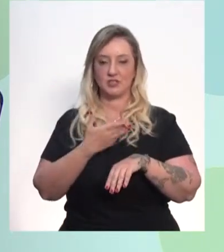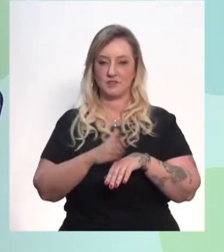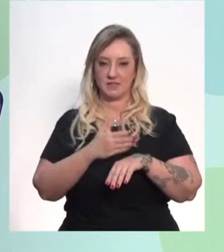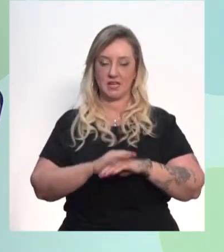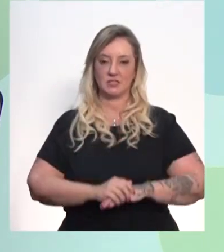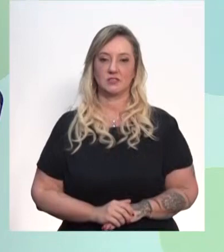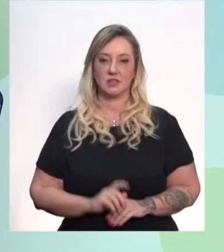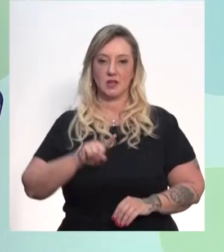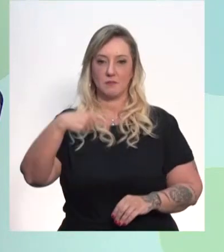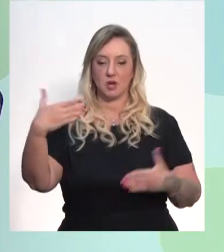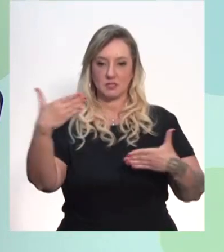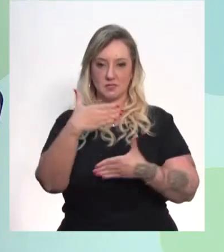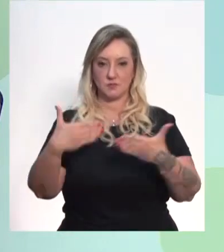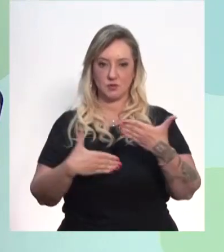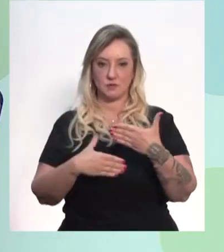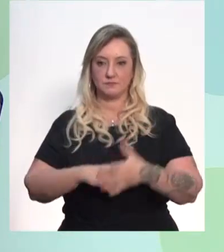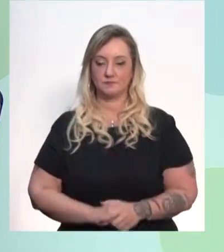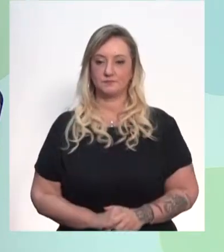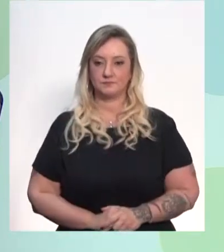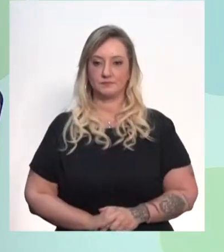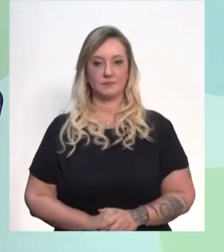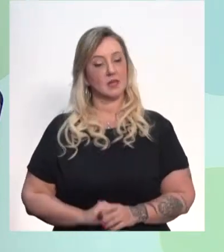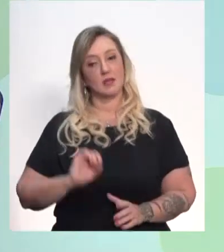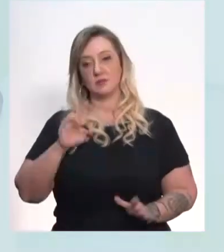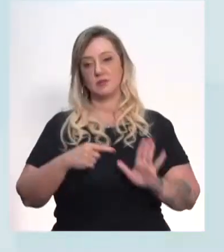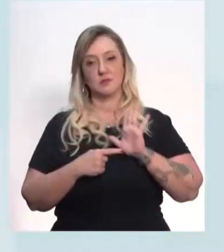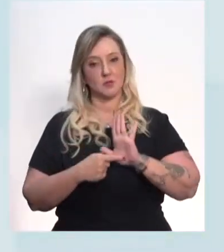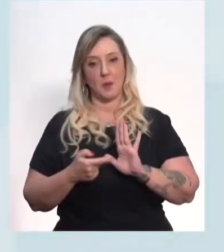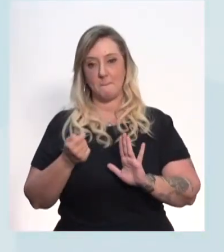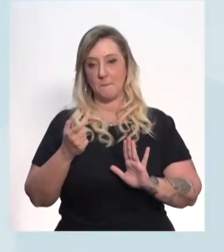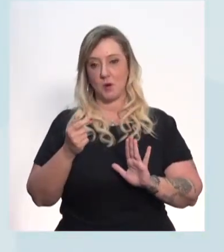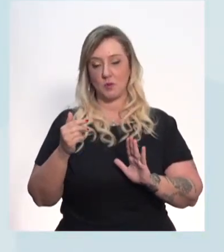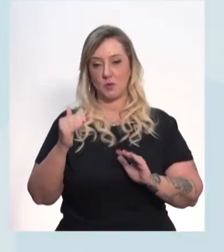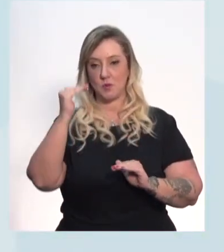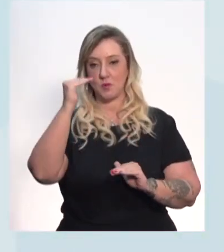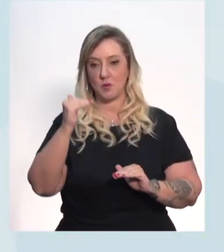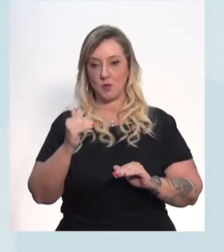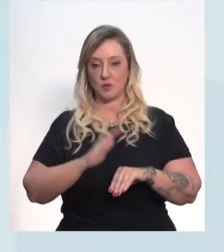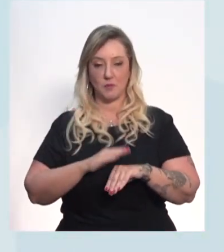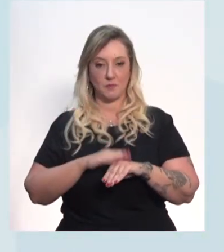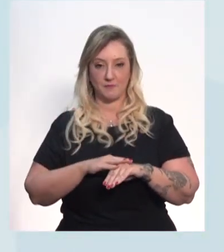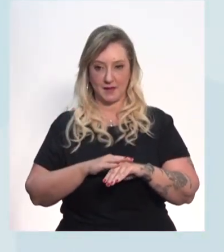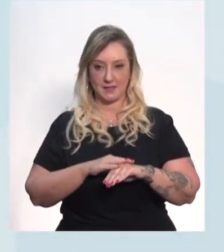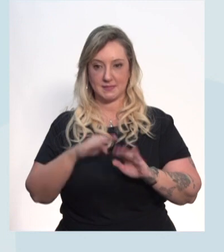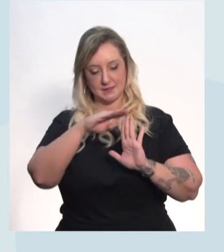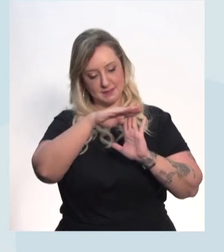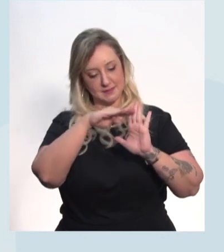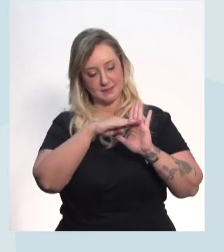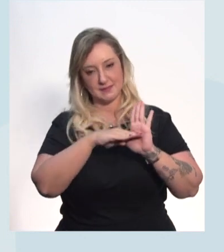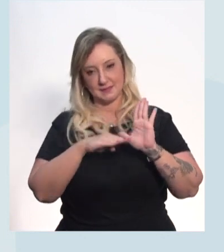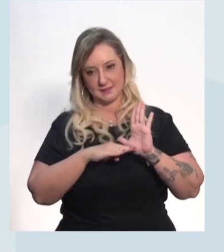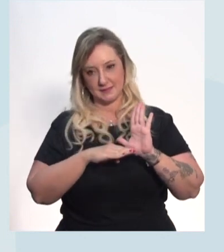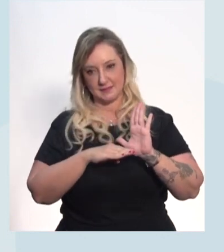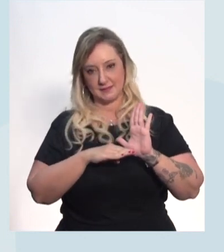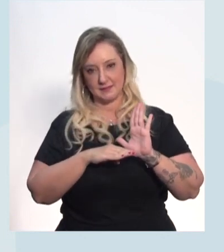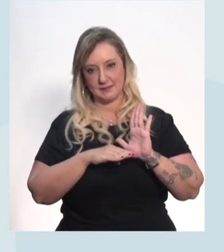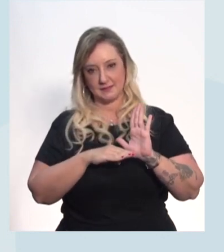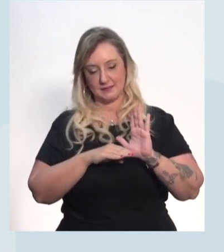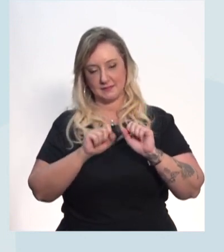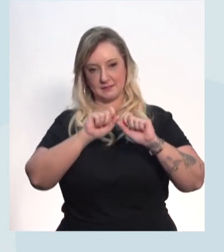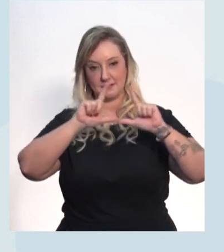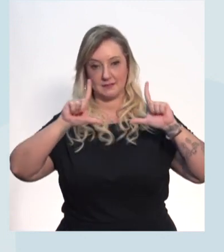de habilitar o microfone. Sim, a gente fica falando alguns segundos e sem... ninguém está ouvindo. Isso. Né? Então, isso é normal, gente.